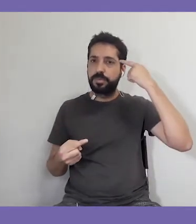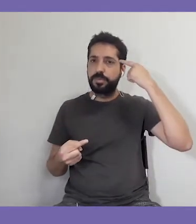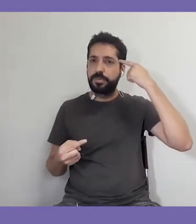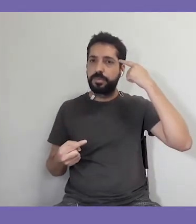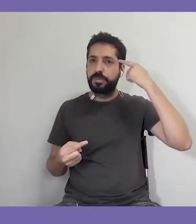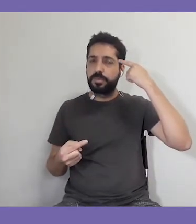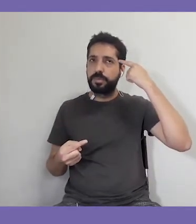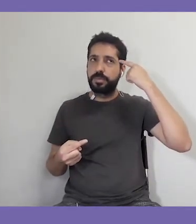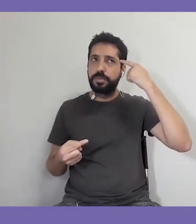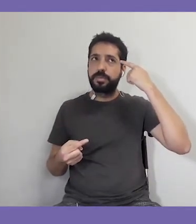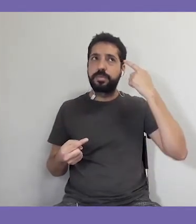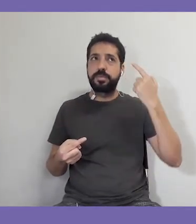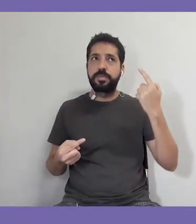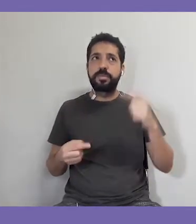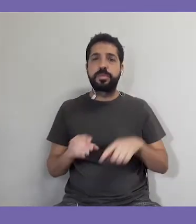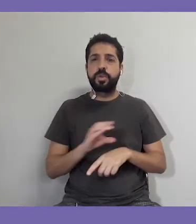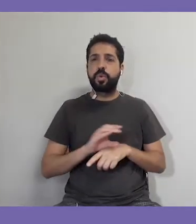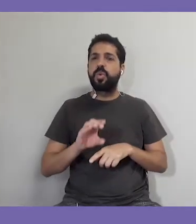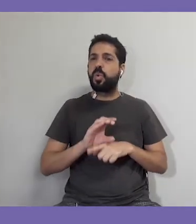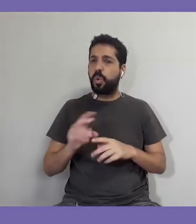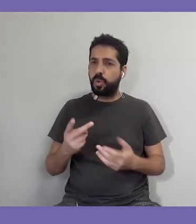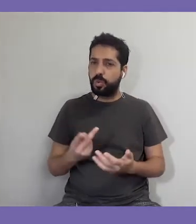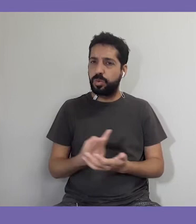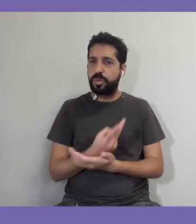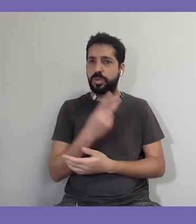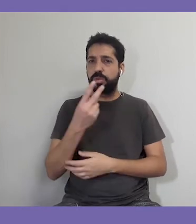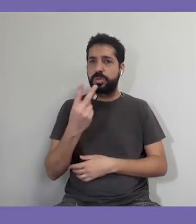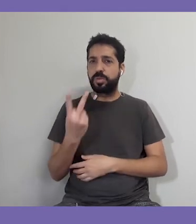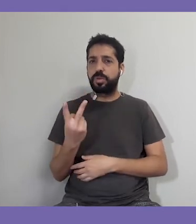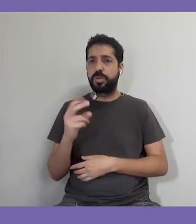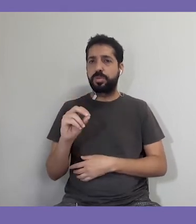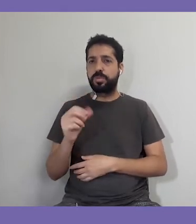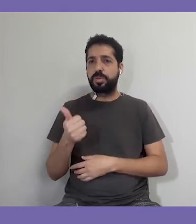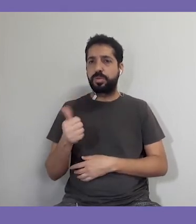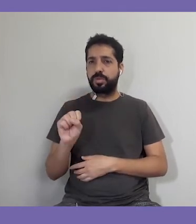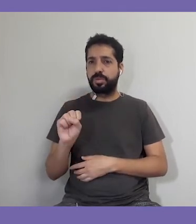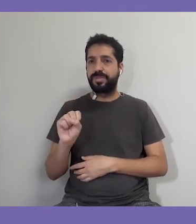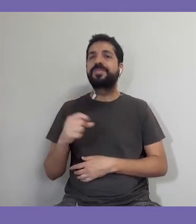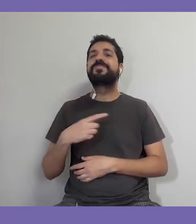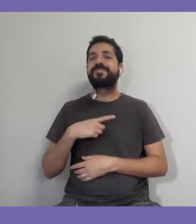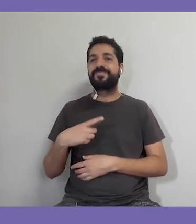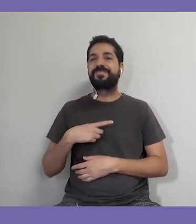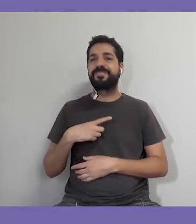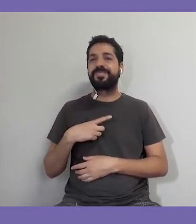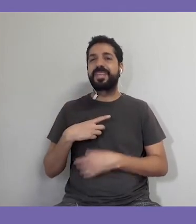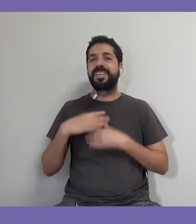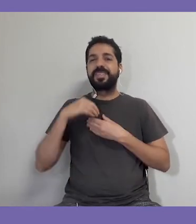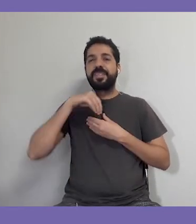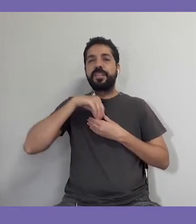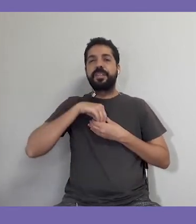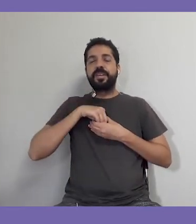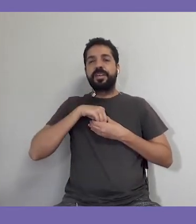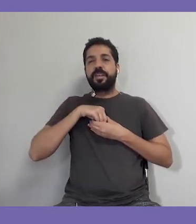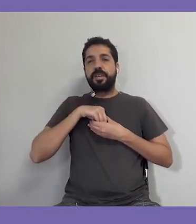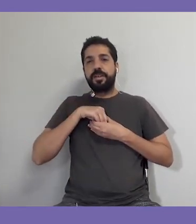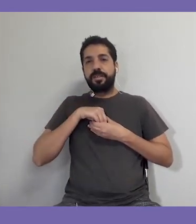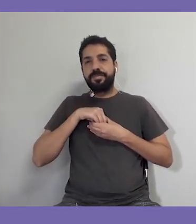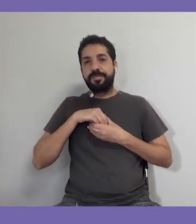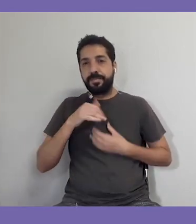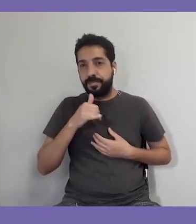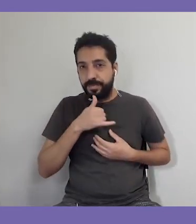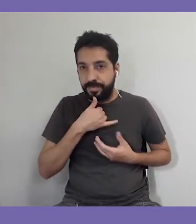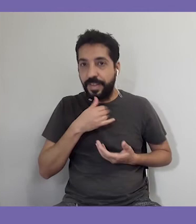pensei, o curso aconteceu em 2018 e eu já vinha um pouco fragilizada com essa